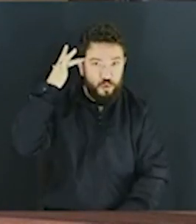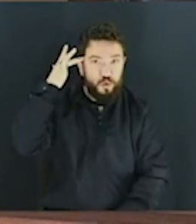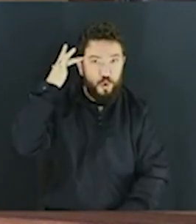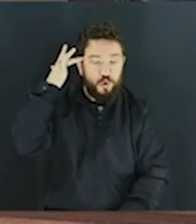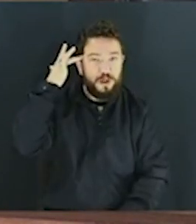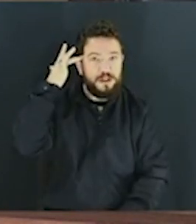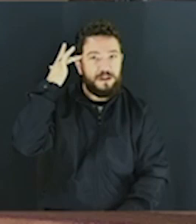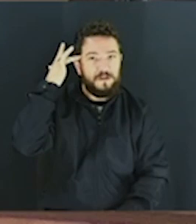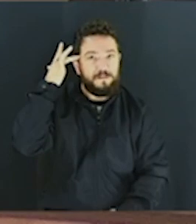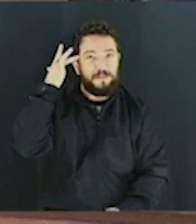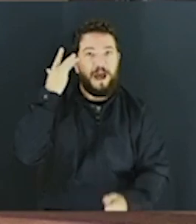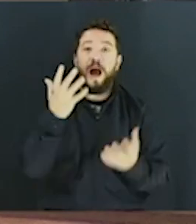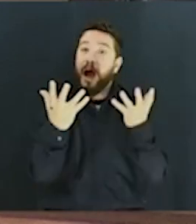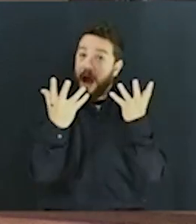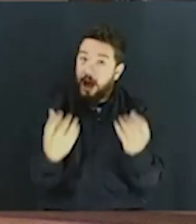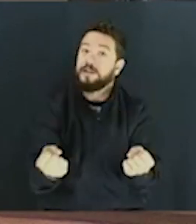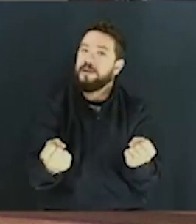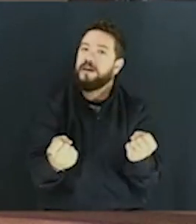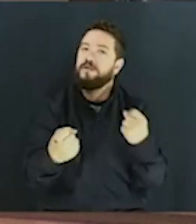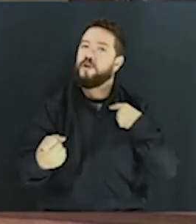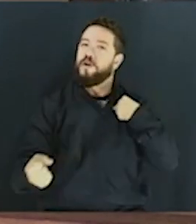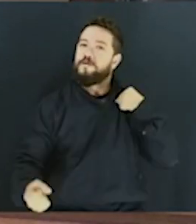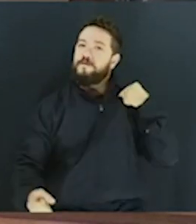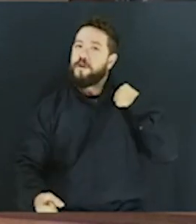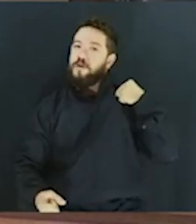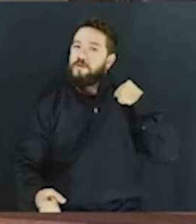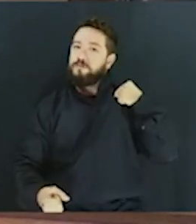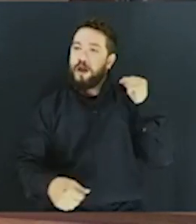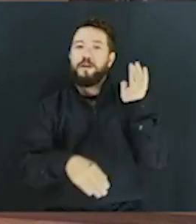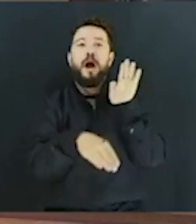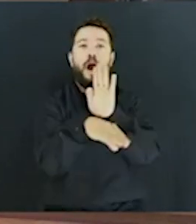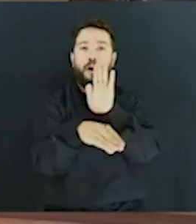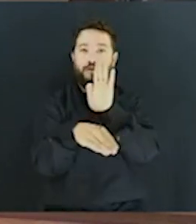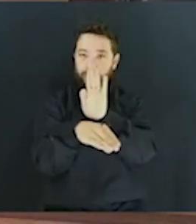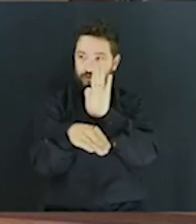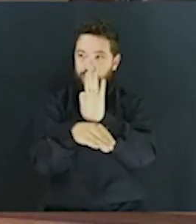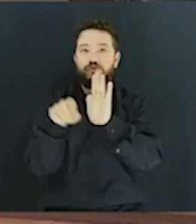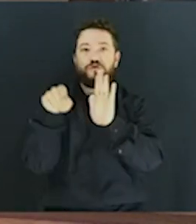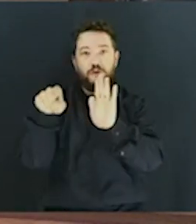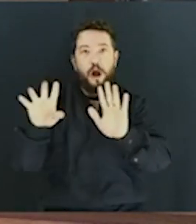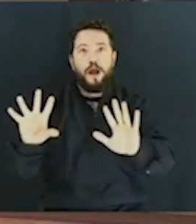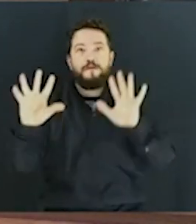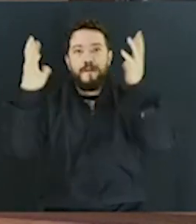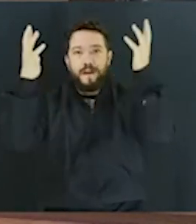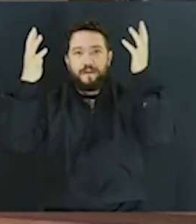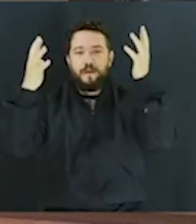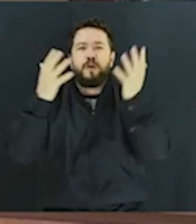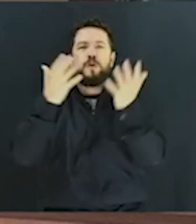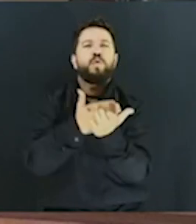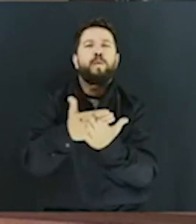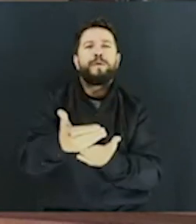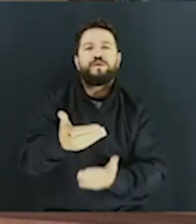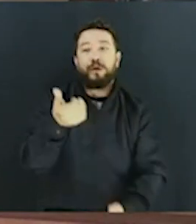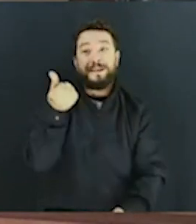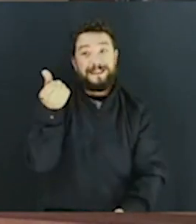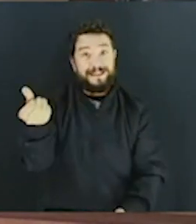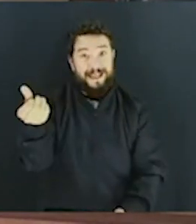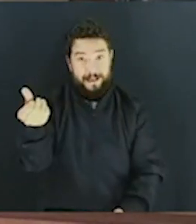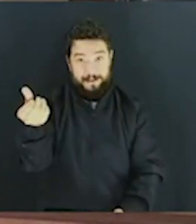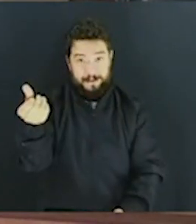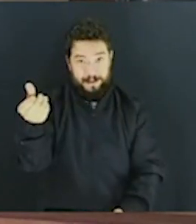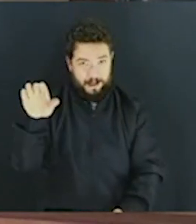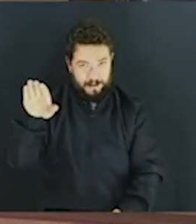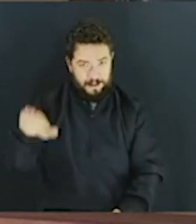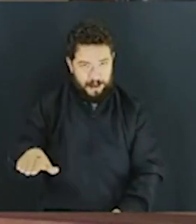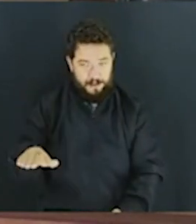evento gratuitamente e trabalharam. E o evento foi das 18 horas até, né,